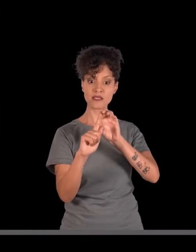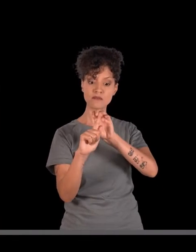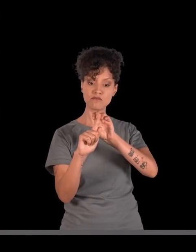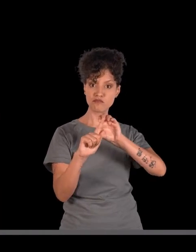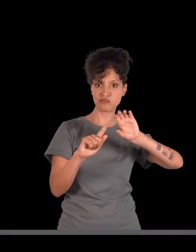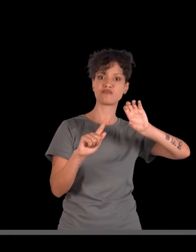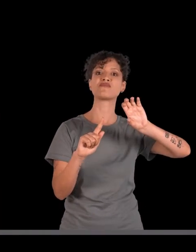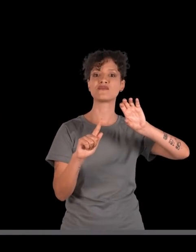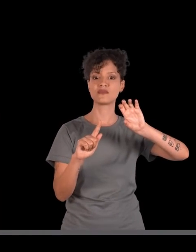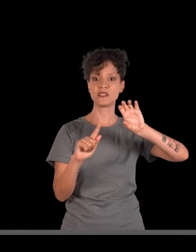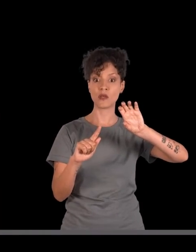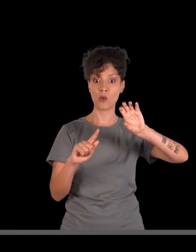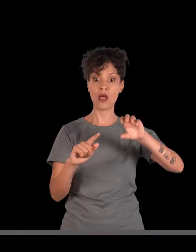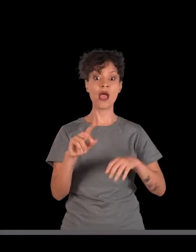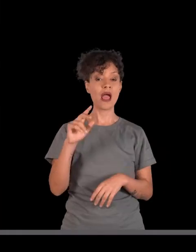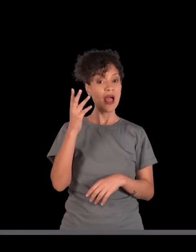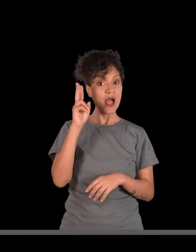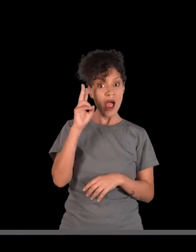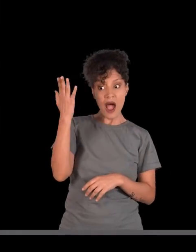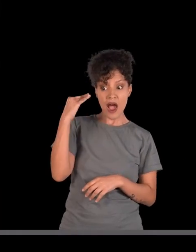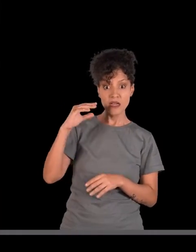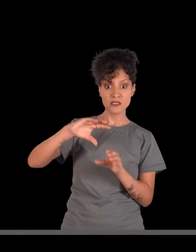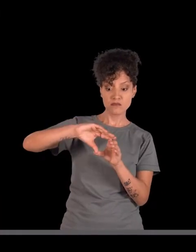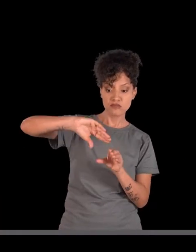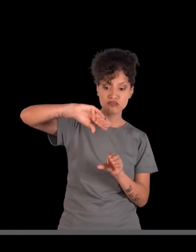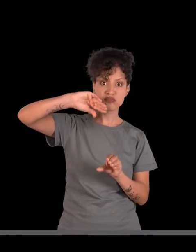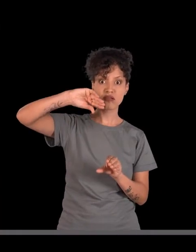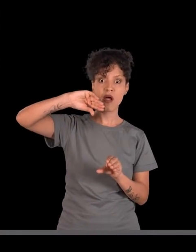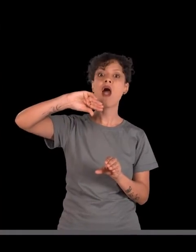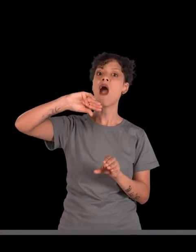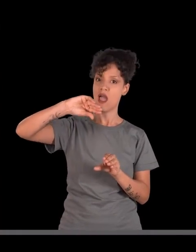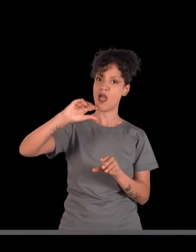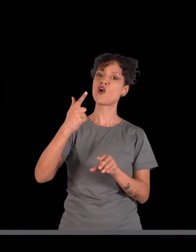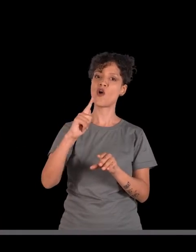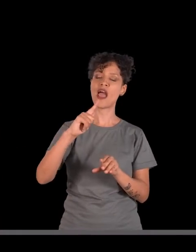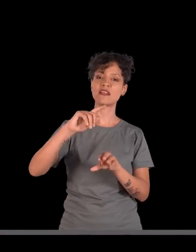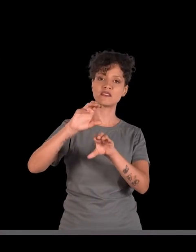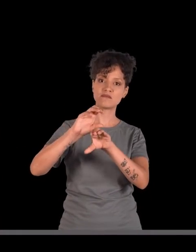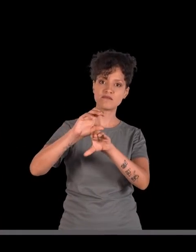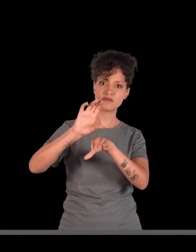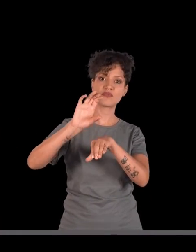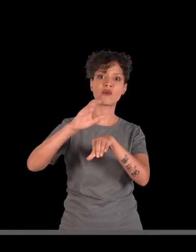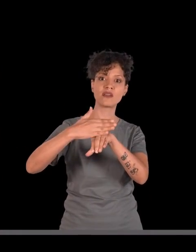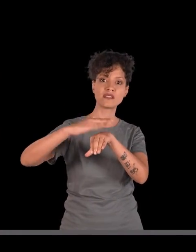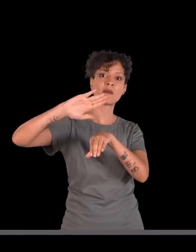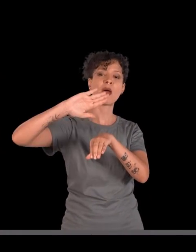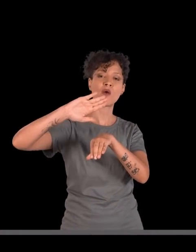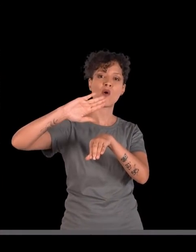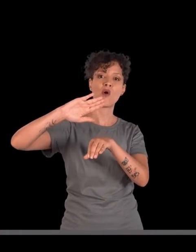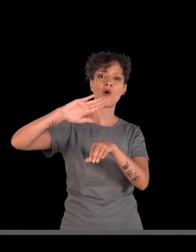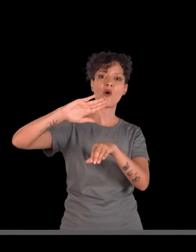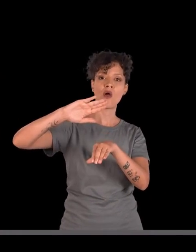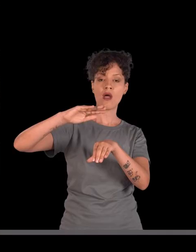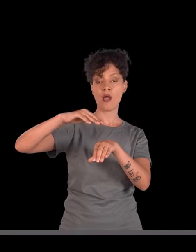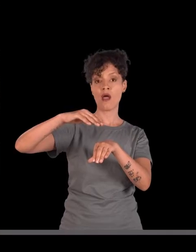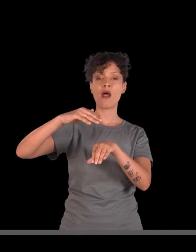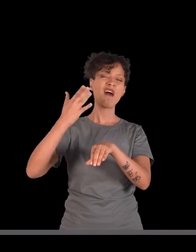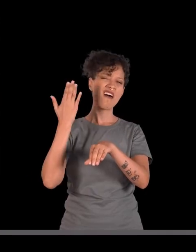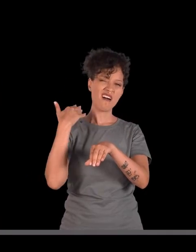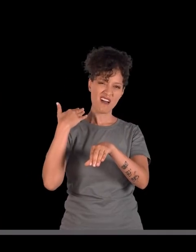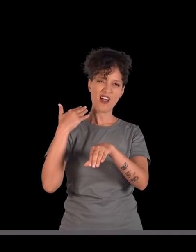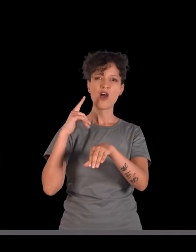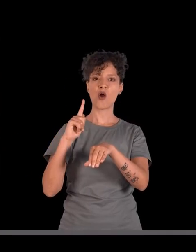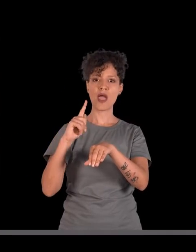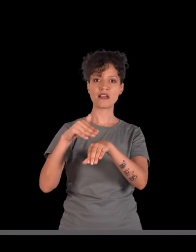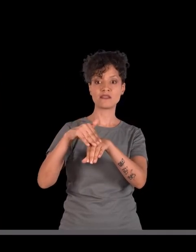de Goiás. Ou seja, todo esse território era estado de Goiás. Então, o estado Tocantins, ele vai ser criado, é a parte